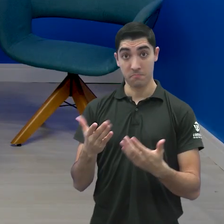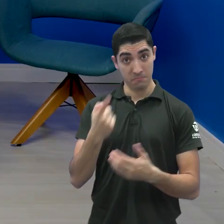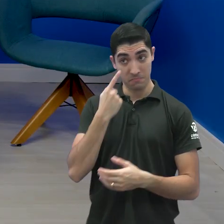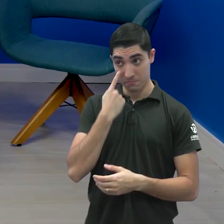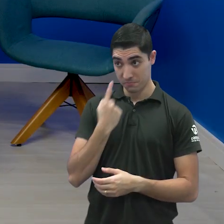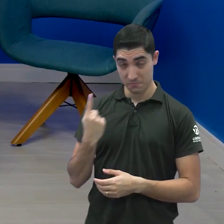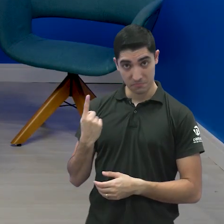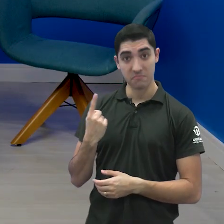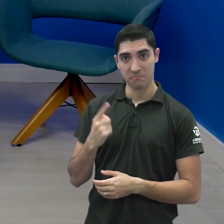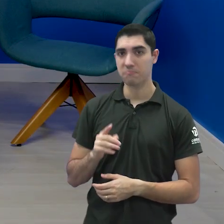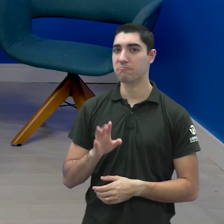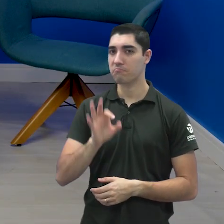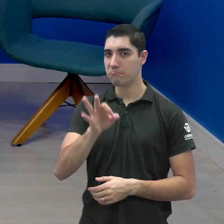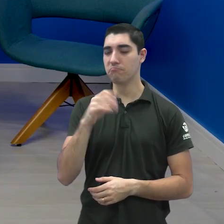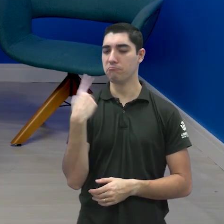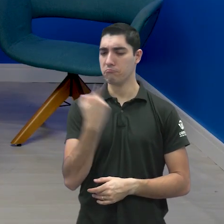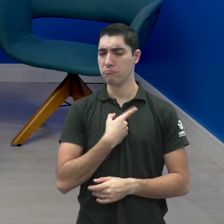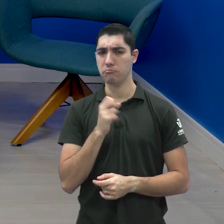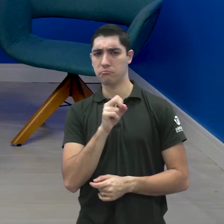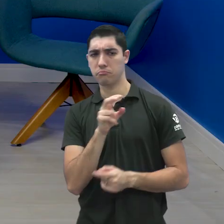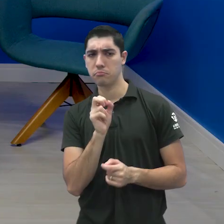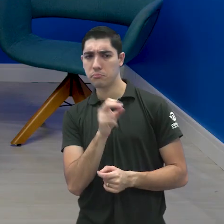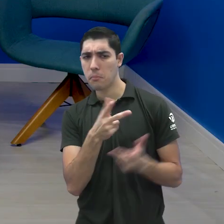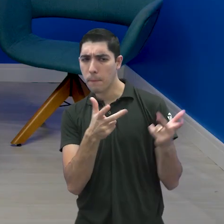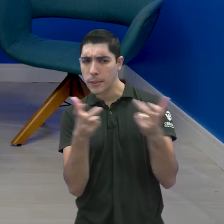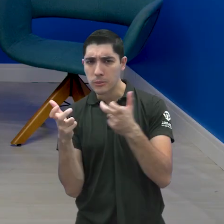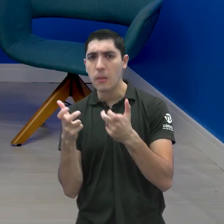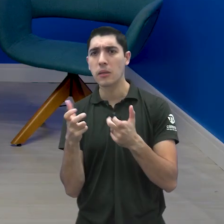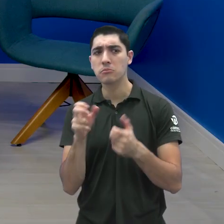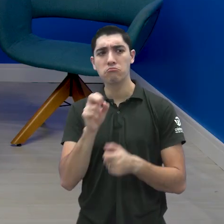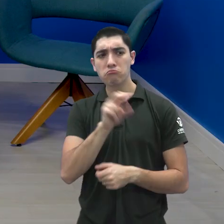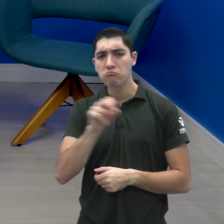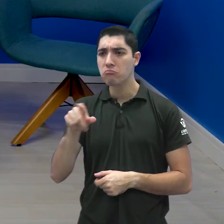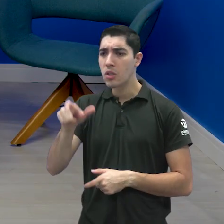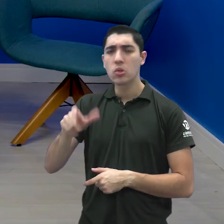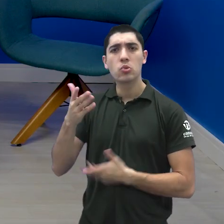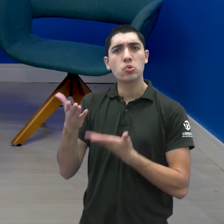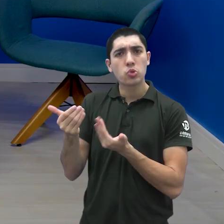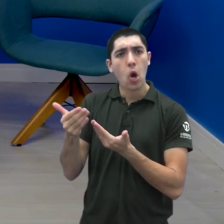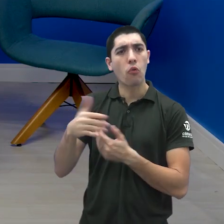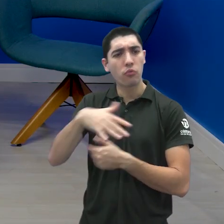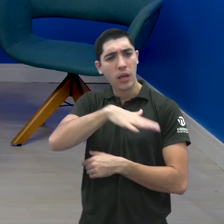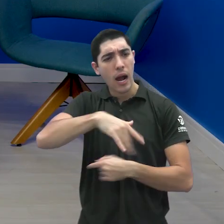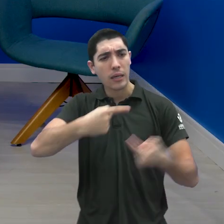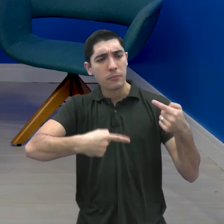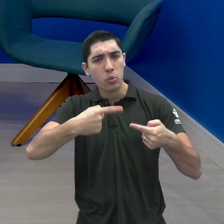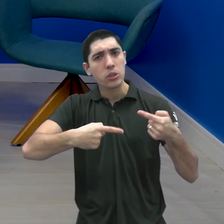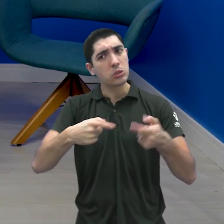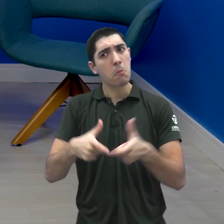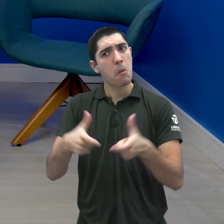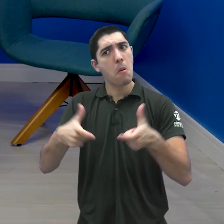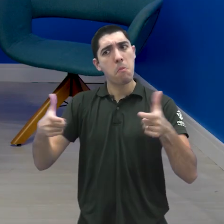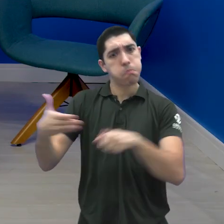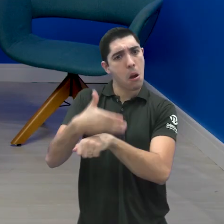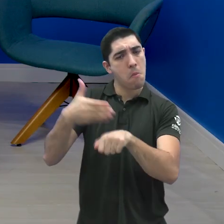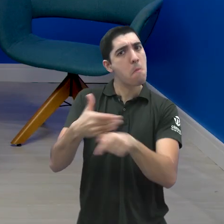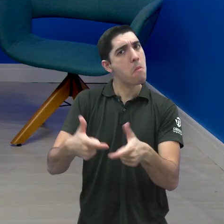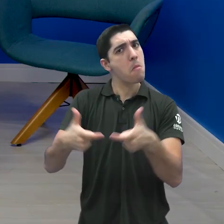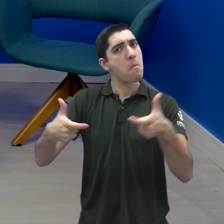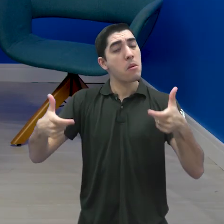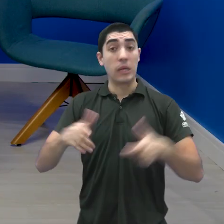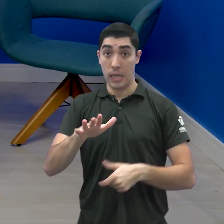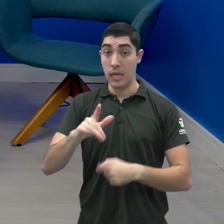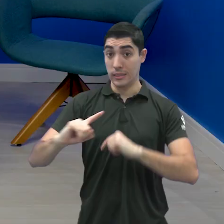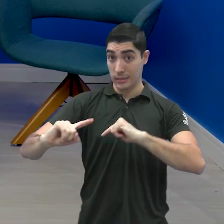como a gente falou aqui no programa de hoje, tem crescido esse interesse dos jovens na política, muito estimulado por conta das redes sociais.